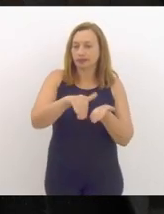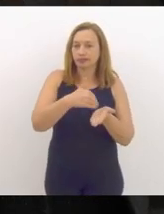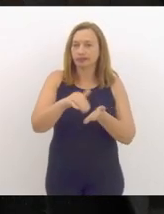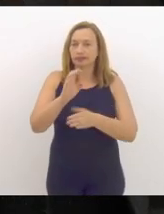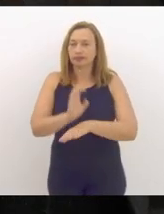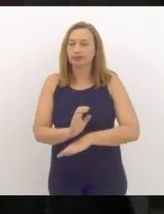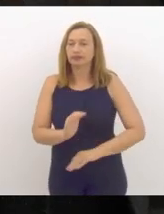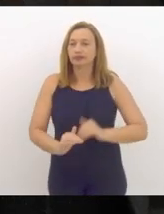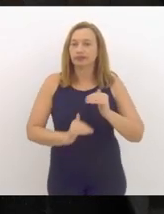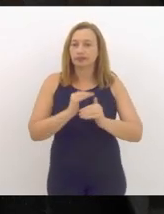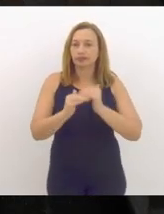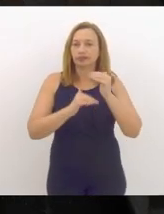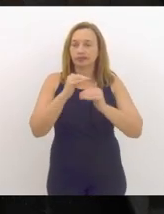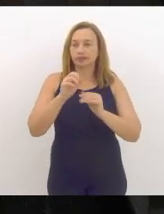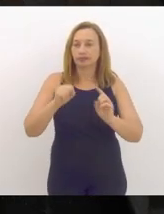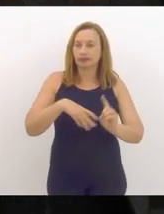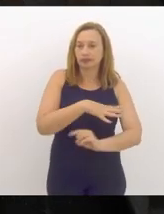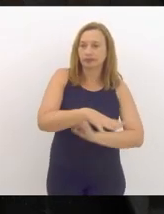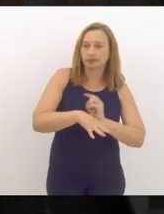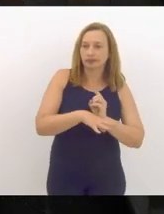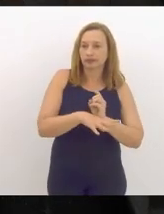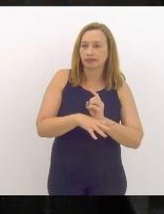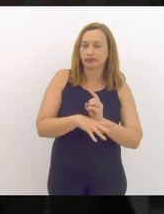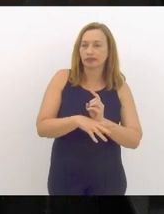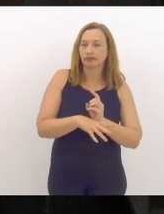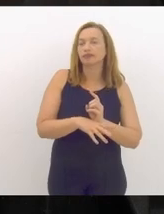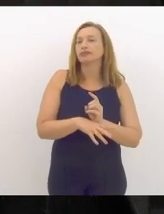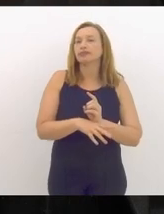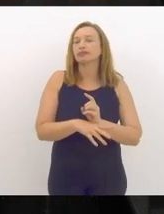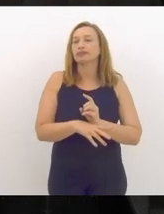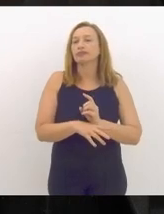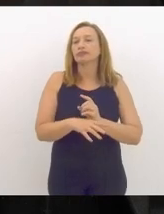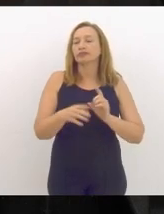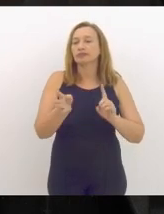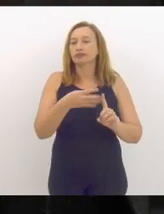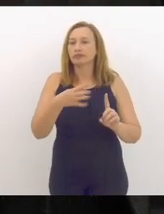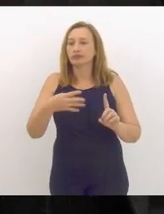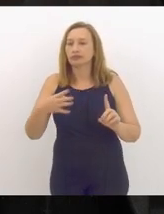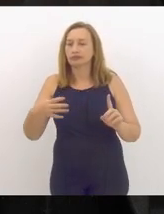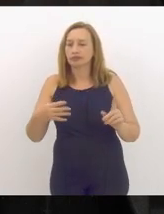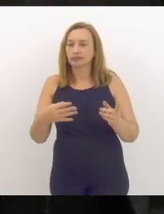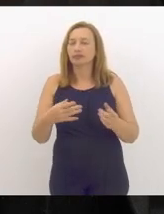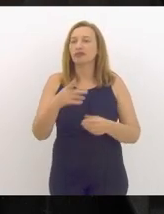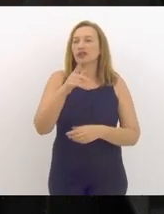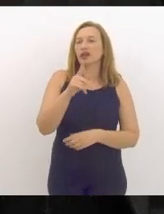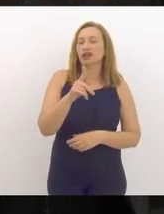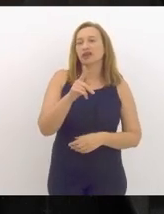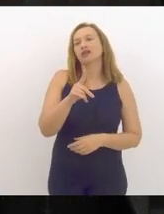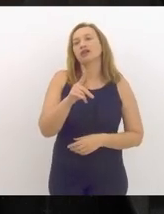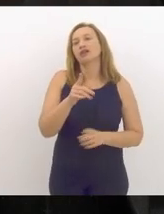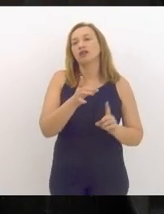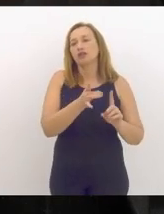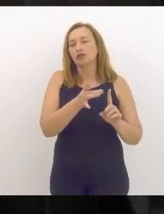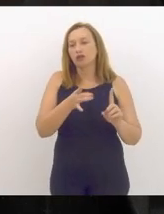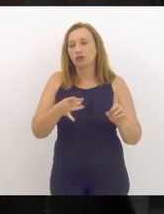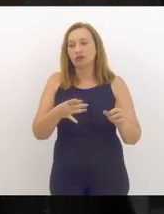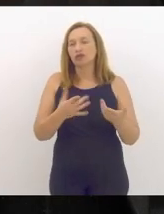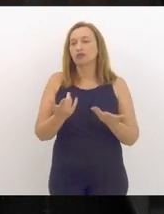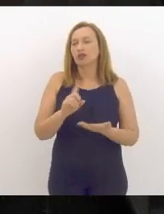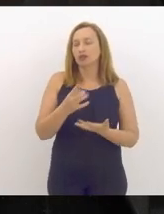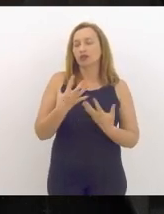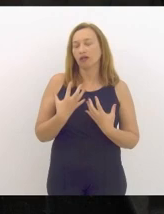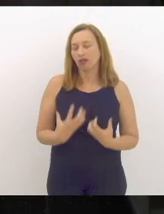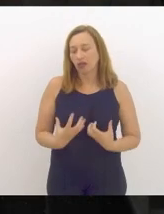de Desenvolvimento Social, o Programa Rio Sem LGBTfobia, e, para não cansar,